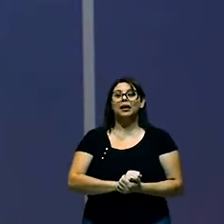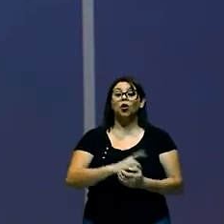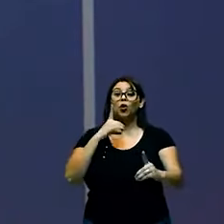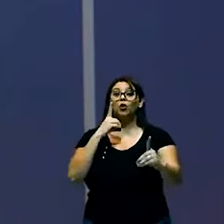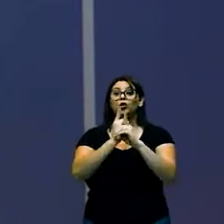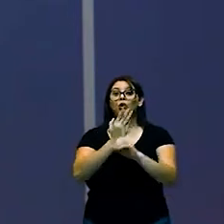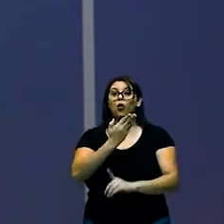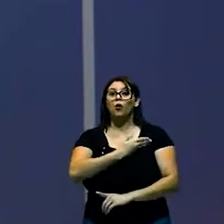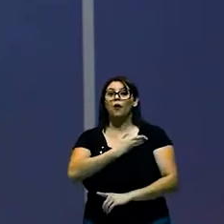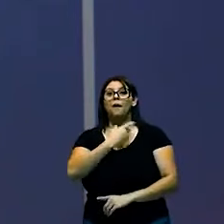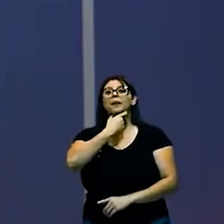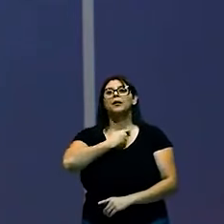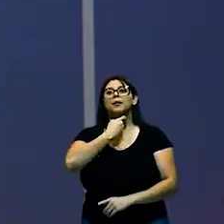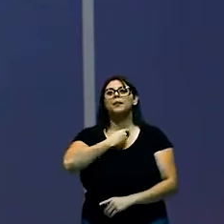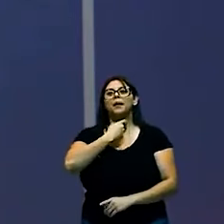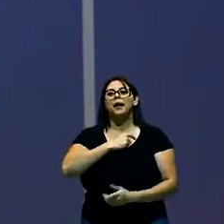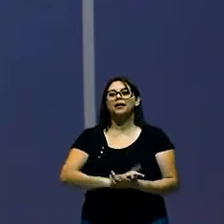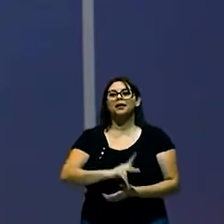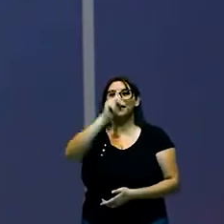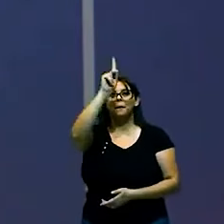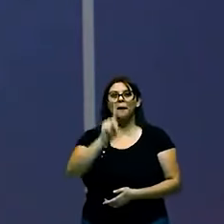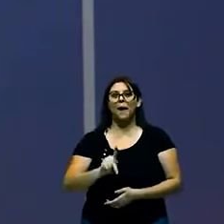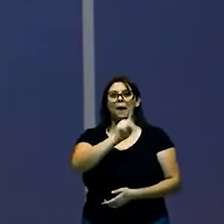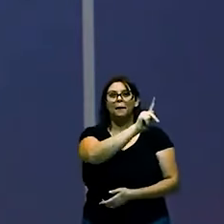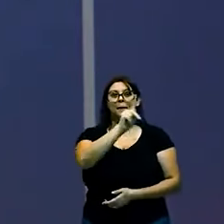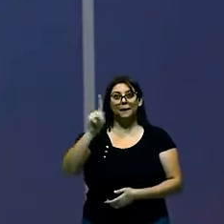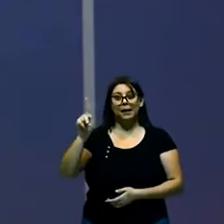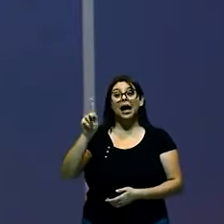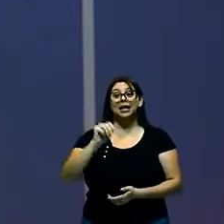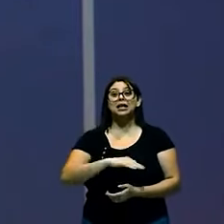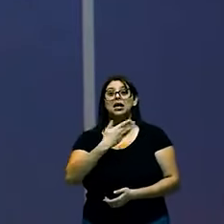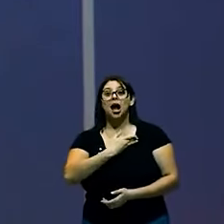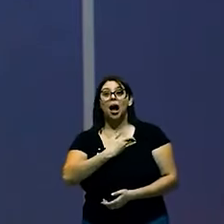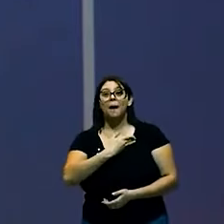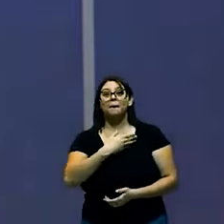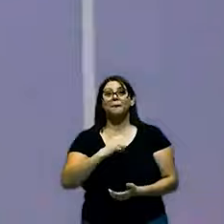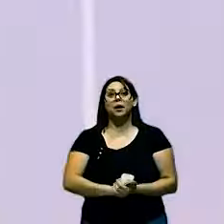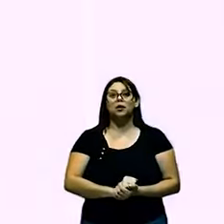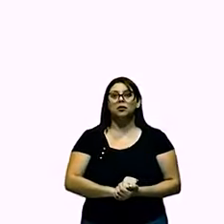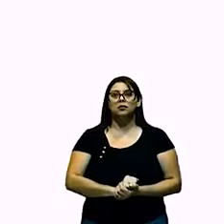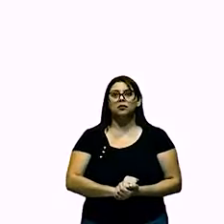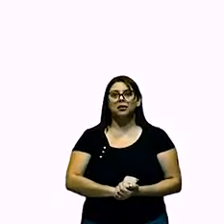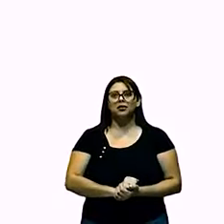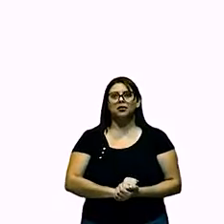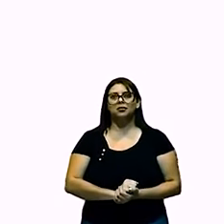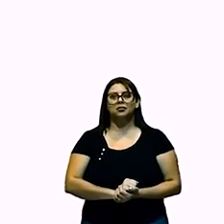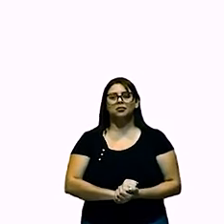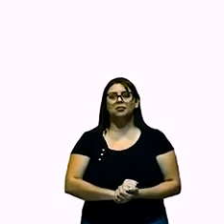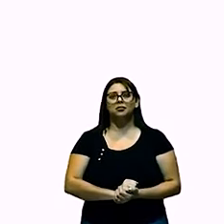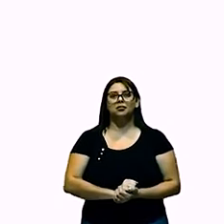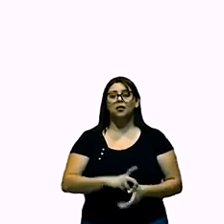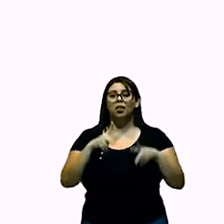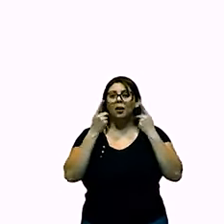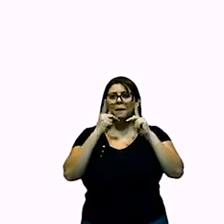o Tetzel, um rapaz eloquente, rapaz foi bondade minha, né? Pregador